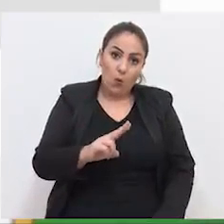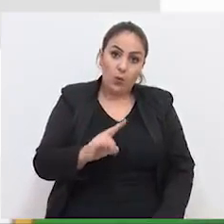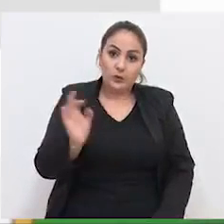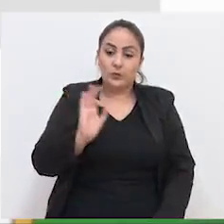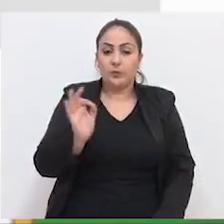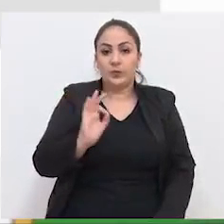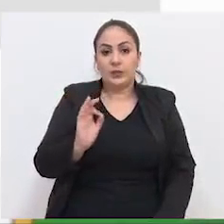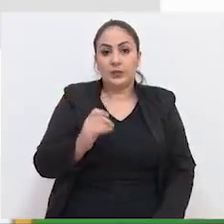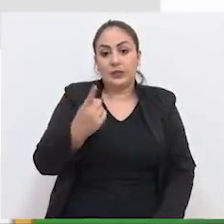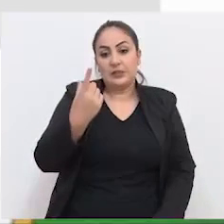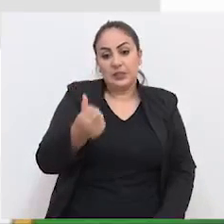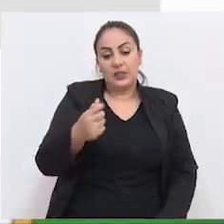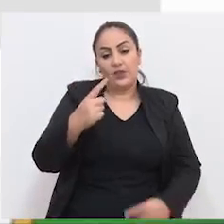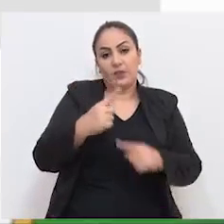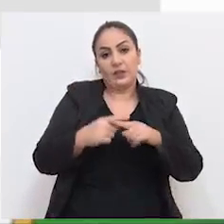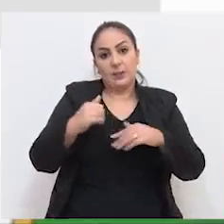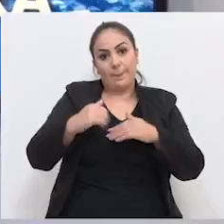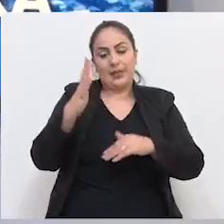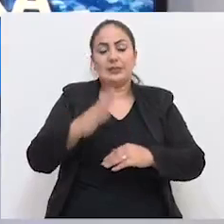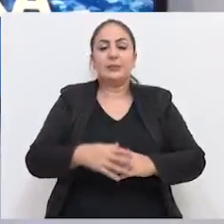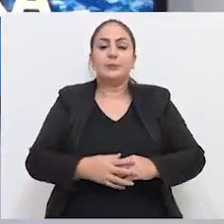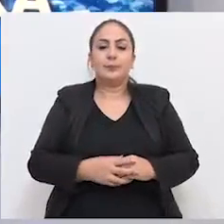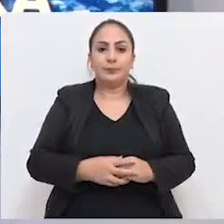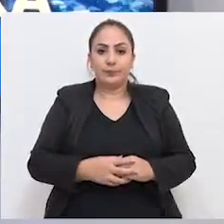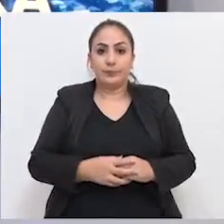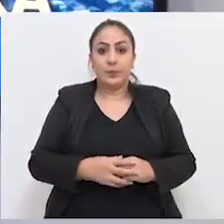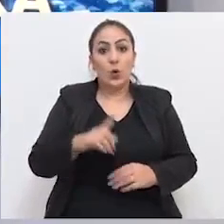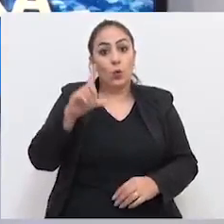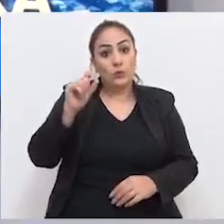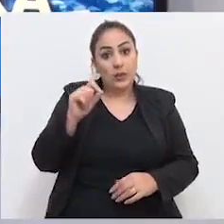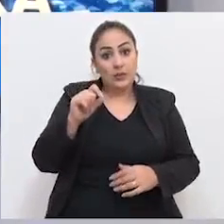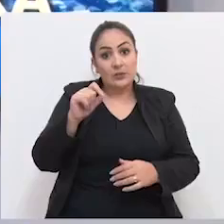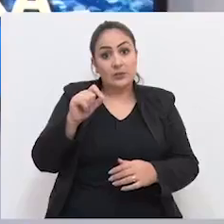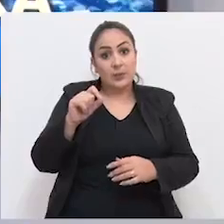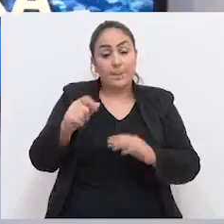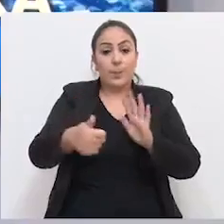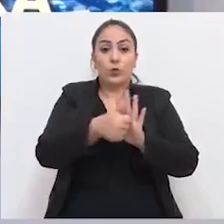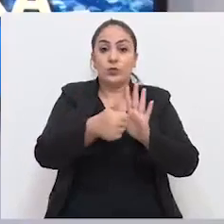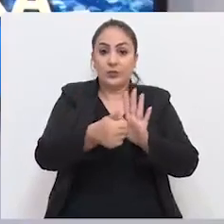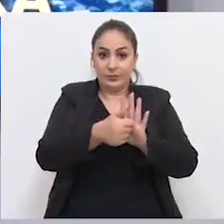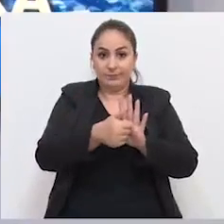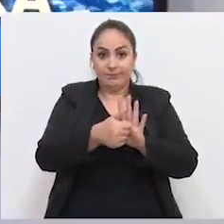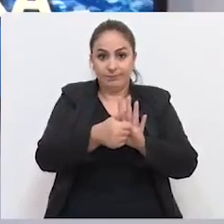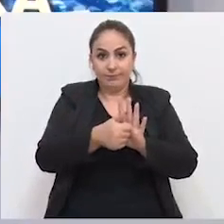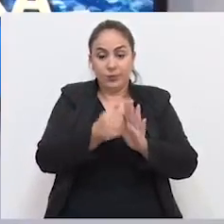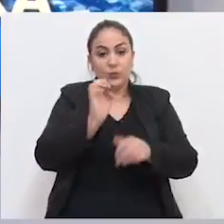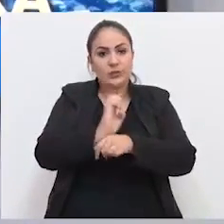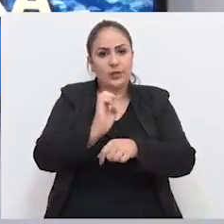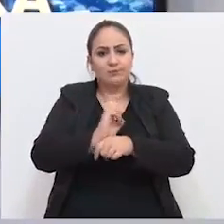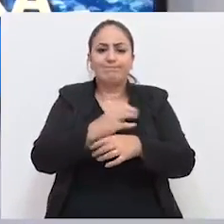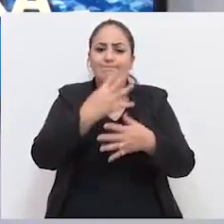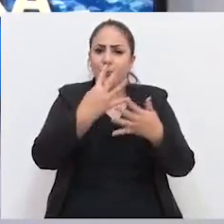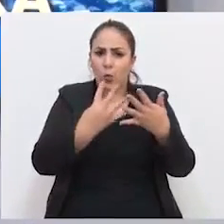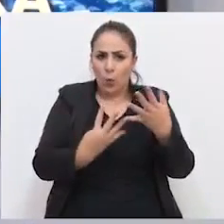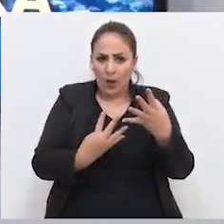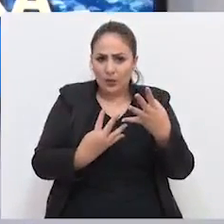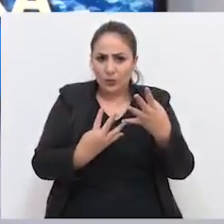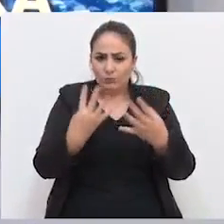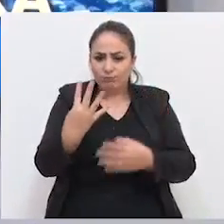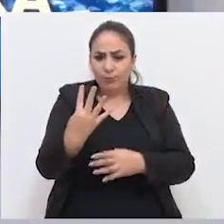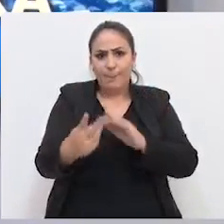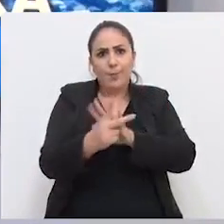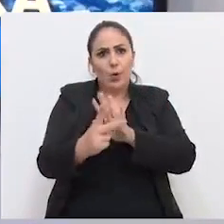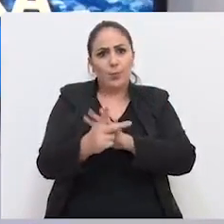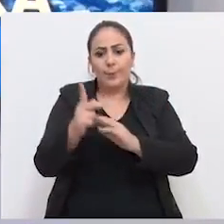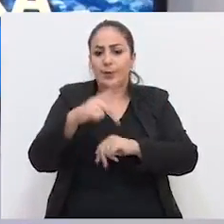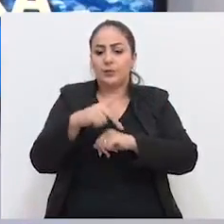não notificação, seriam 16 vezes mais. E dos 10 testes positivos no estado, 4 foram em Passo Fundo. Por